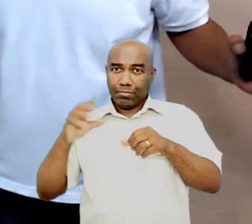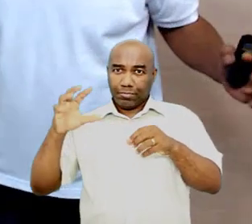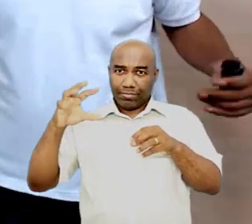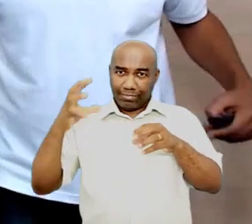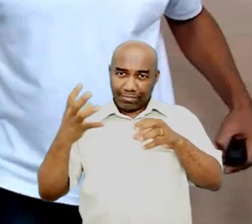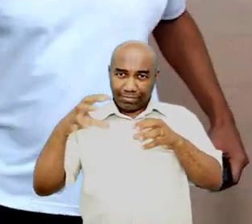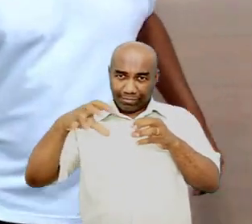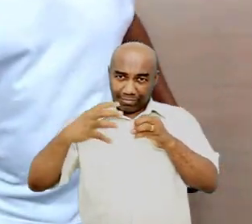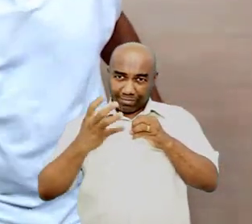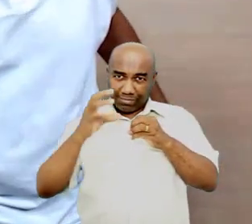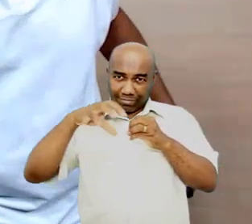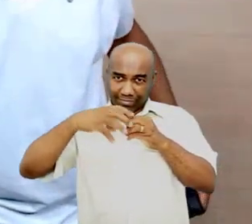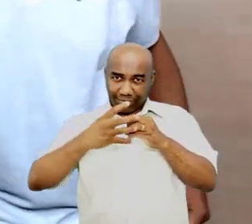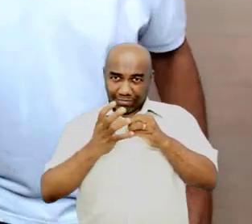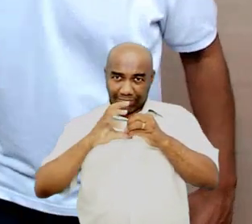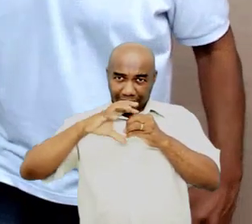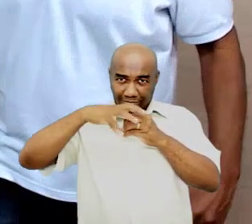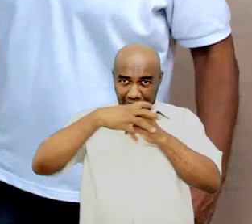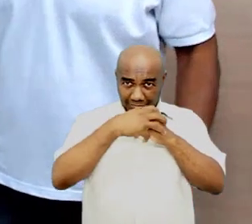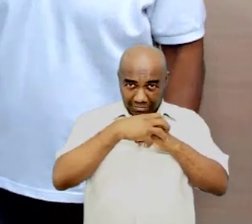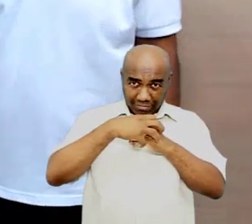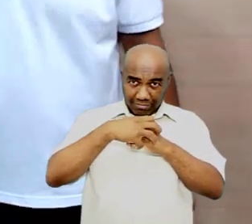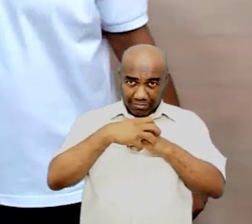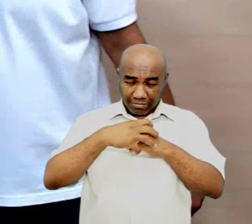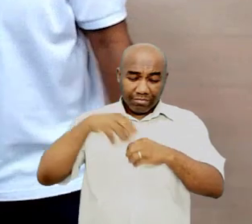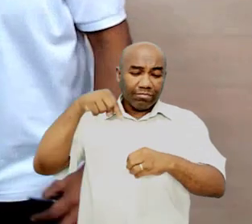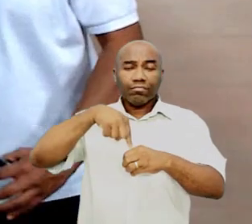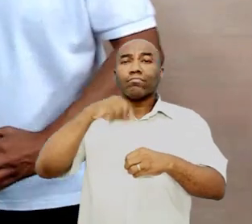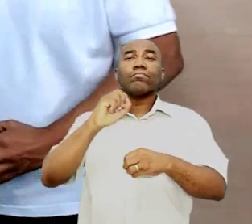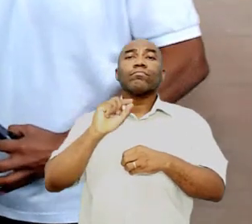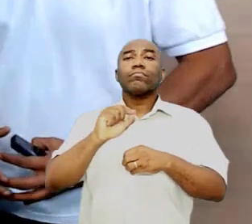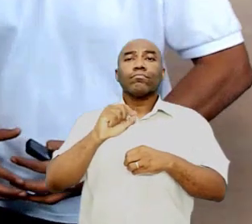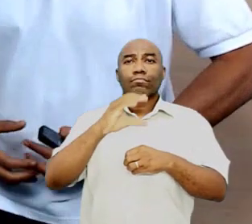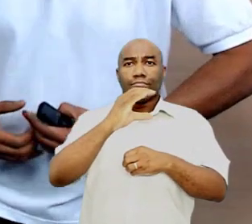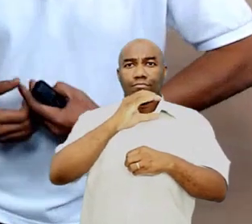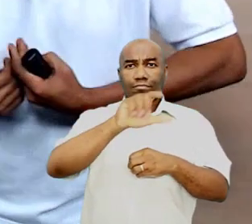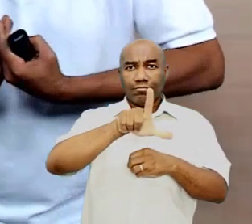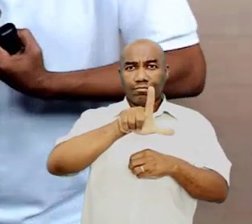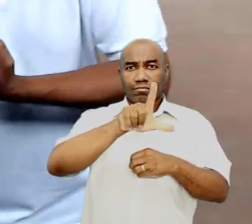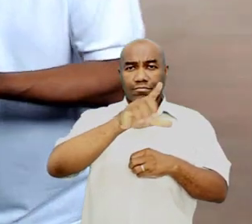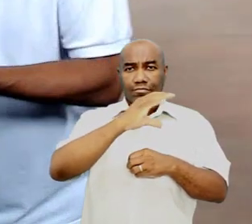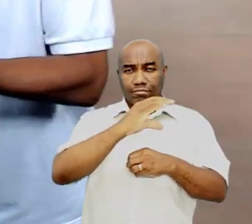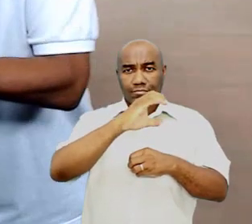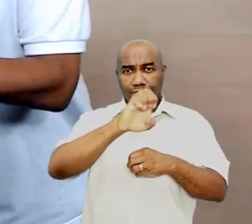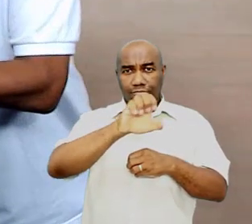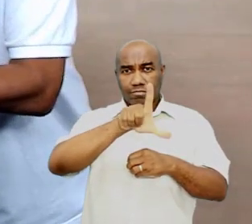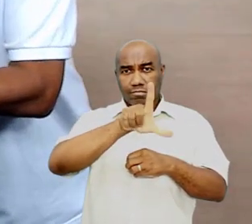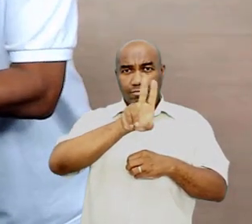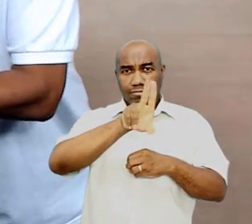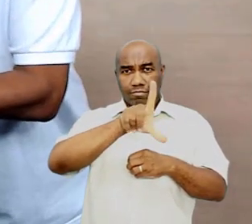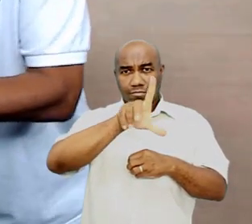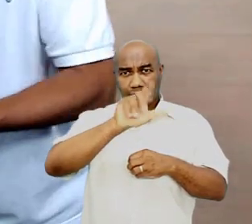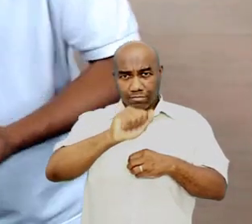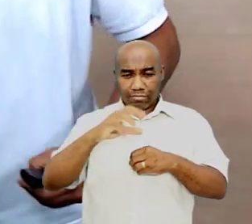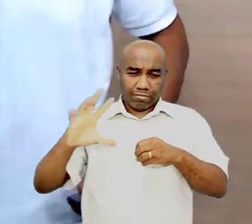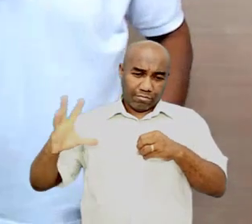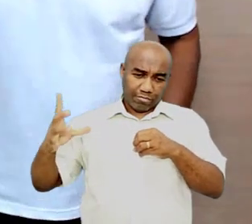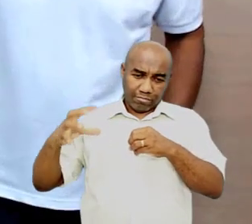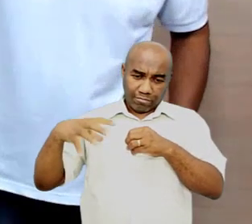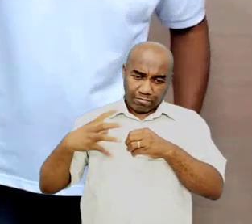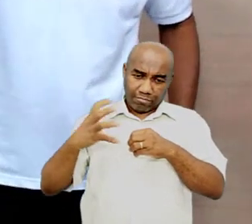que é a adsorção? O encaixe. Ela vai fazer, sabe o quê? Aumentar a virulência.